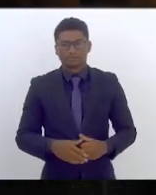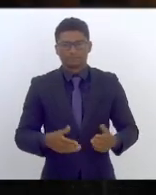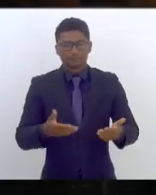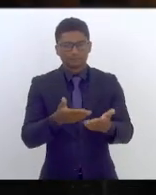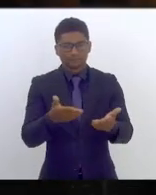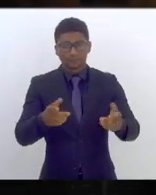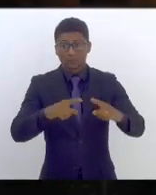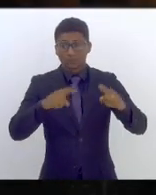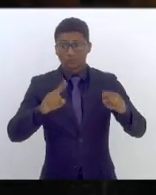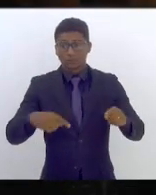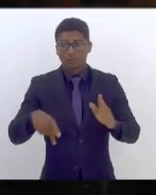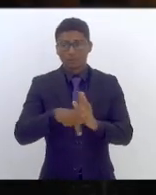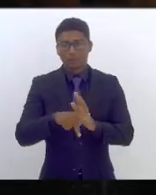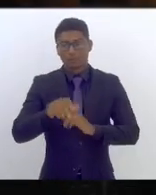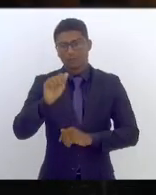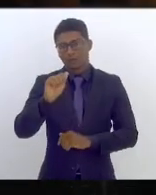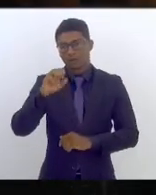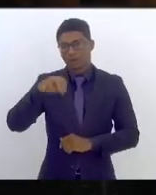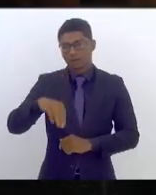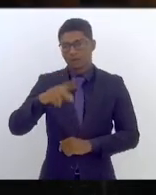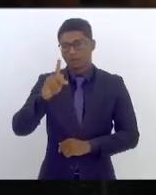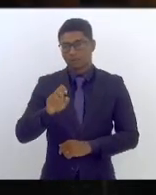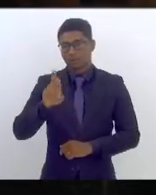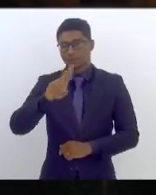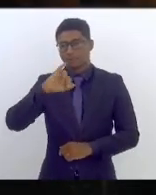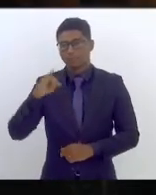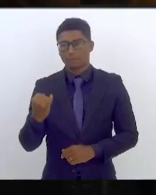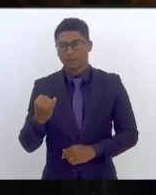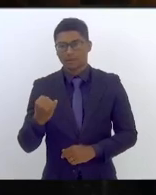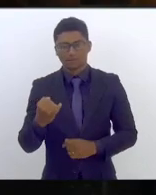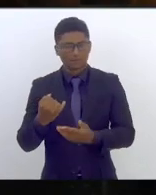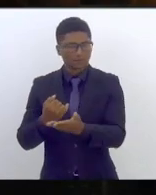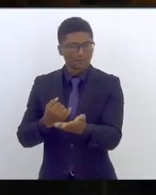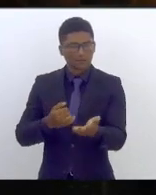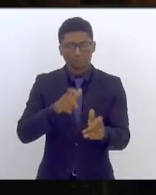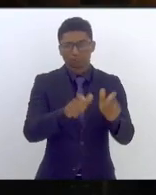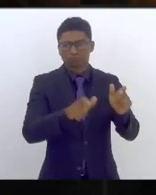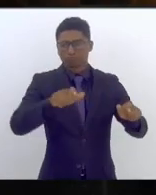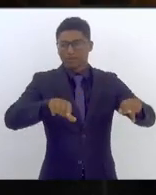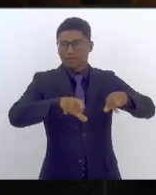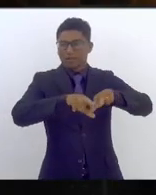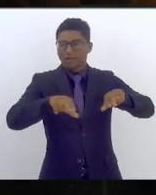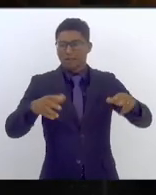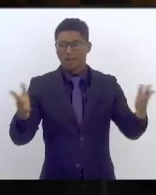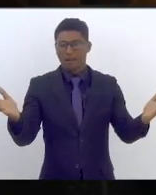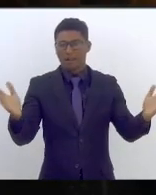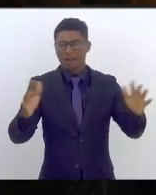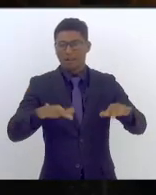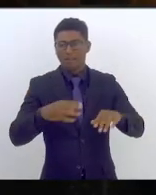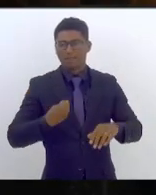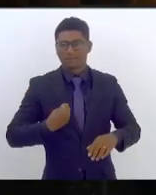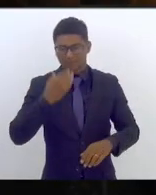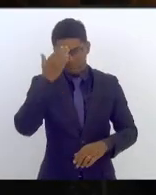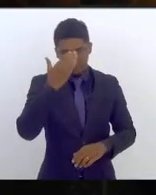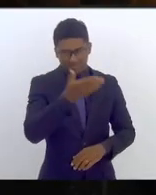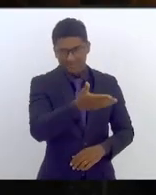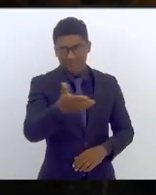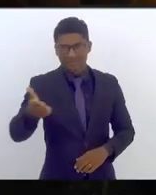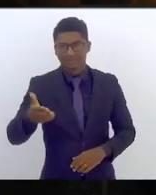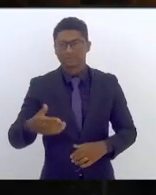da amperj a minha equipe lá da amperj vários estão aqui né Muito obrigado por tudo